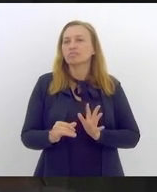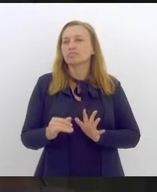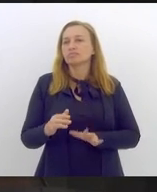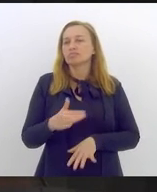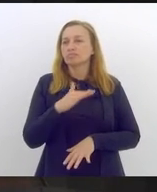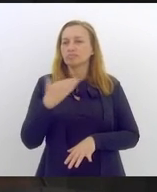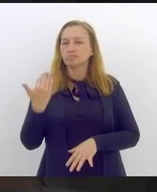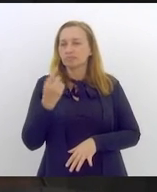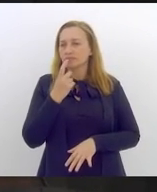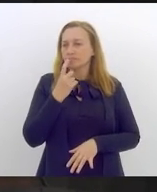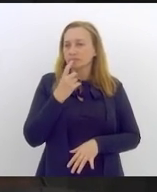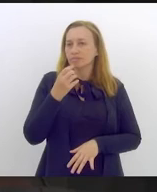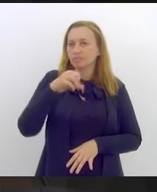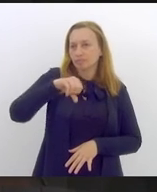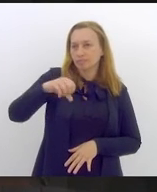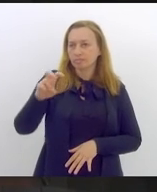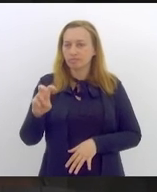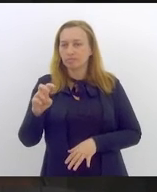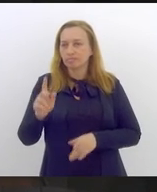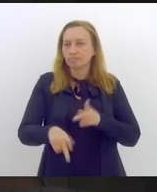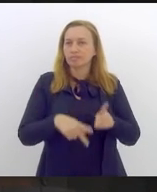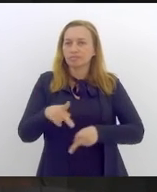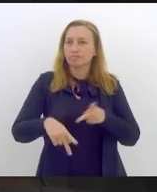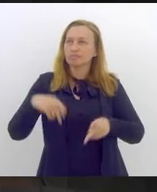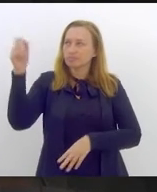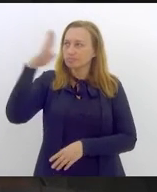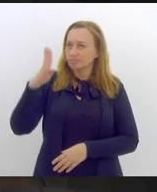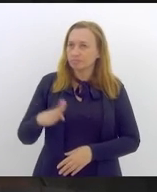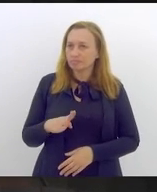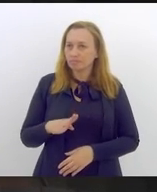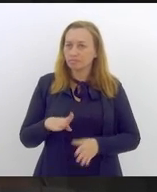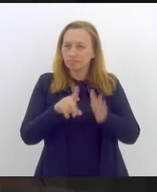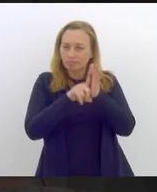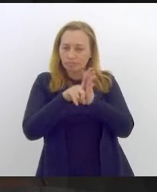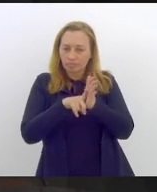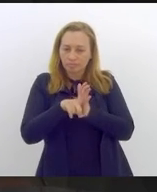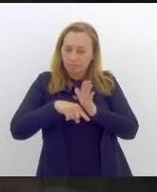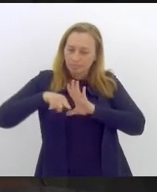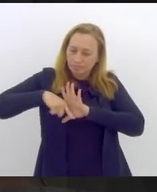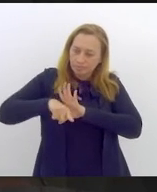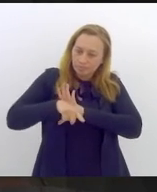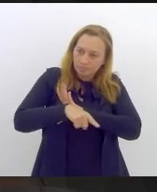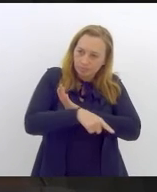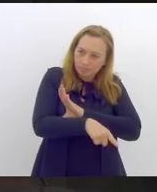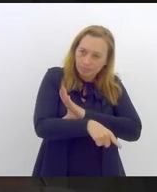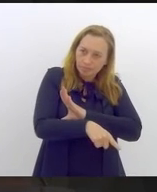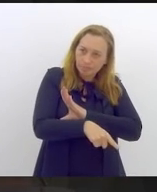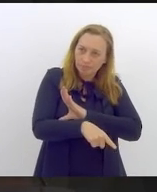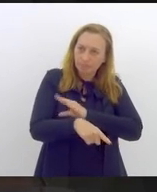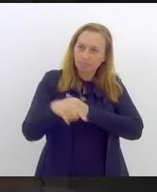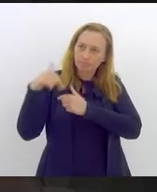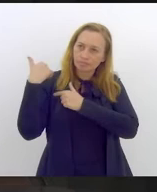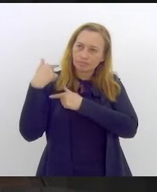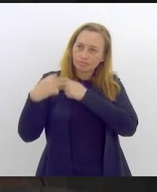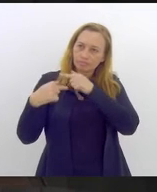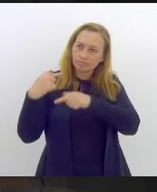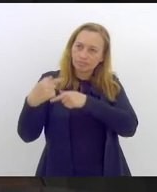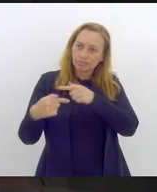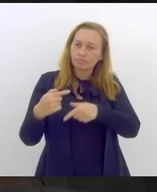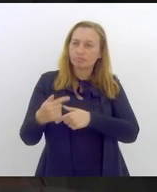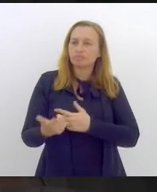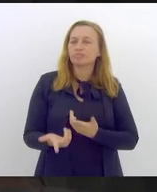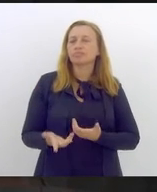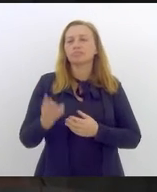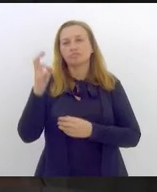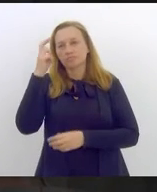95 a obra intitulado do povo brasileiro em que ele faz uma análise profunda das origens étnicas das